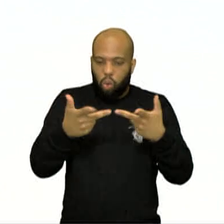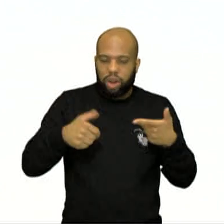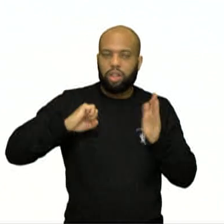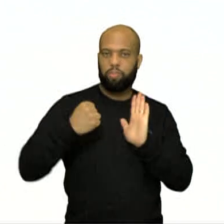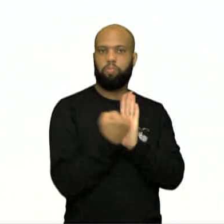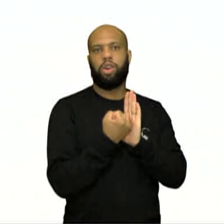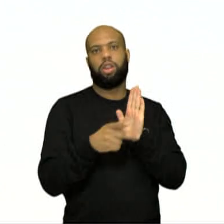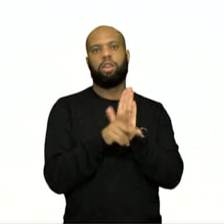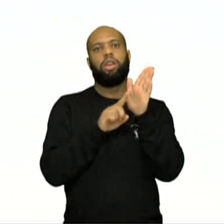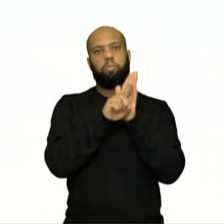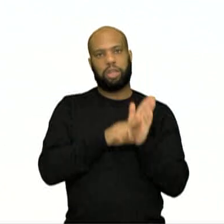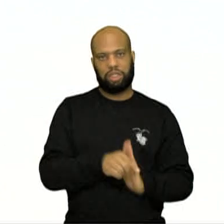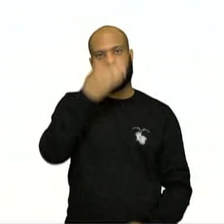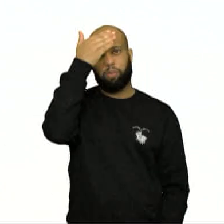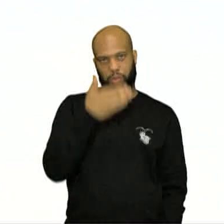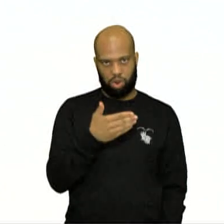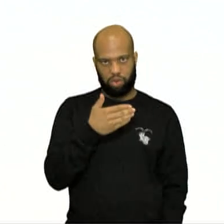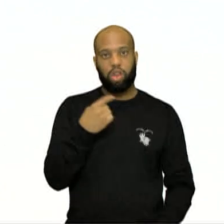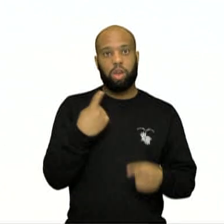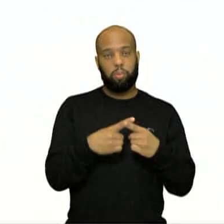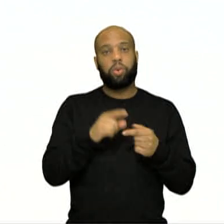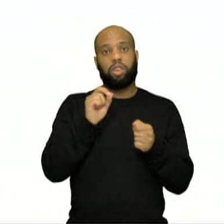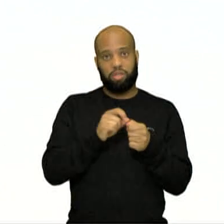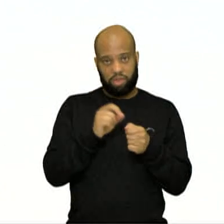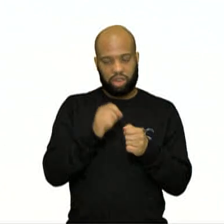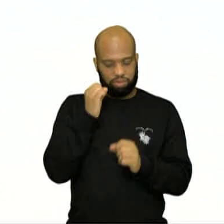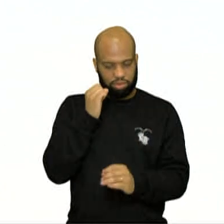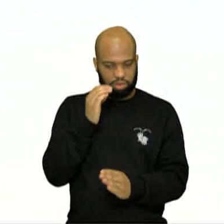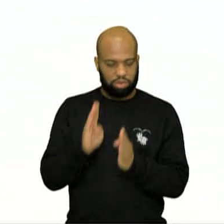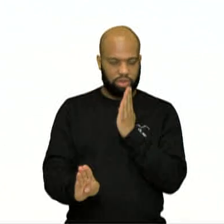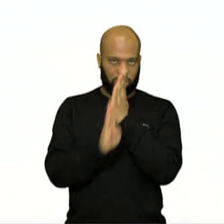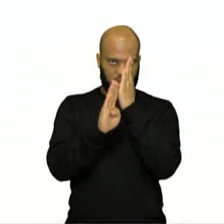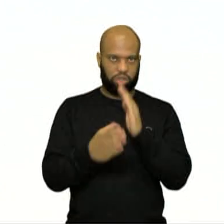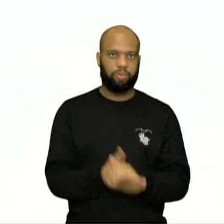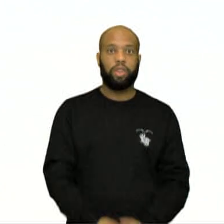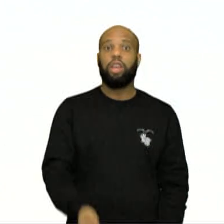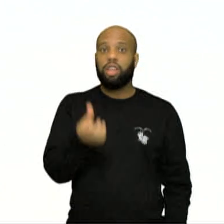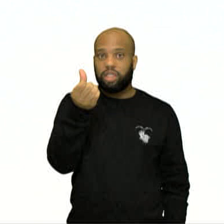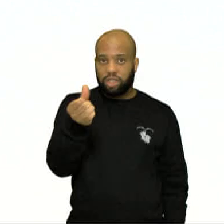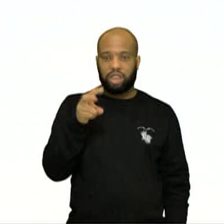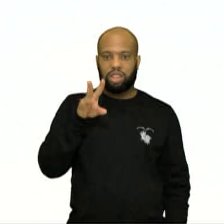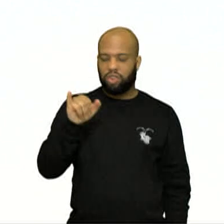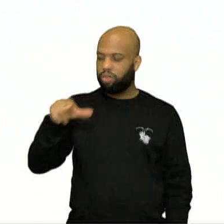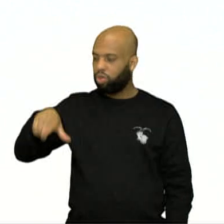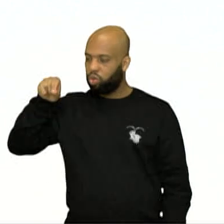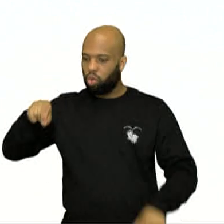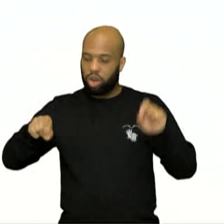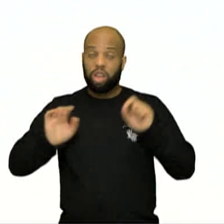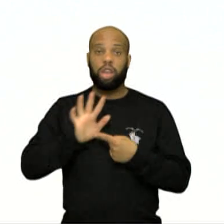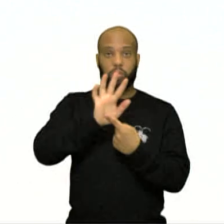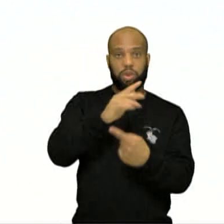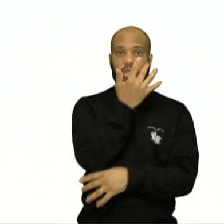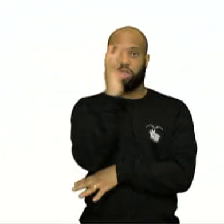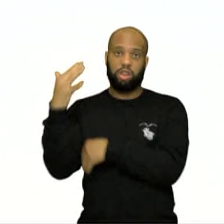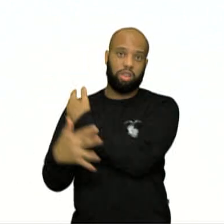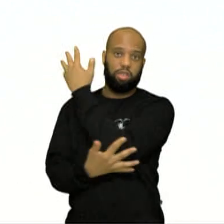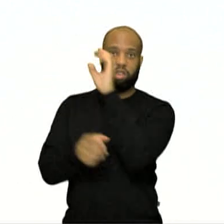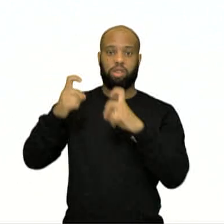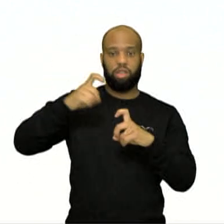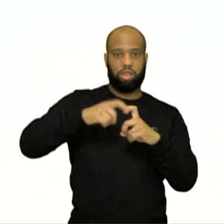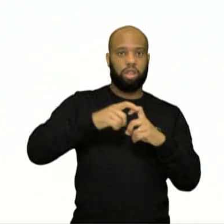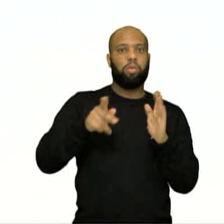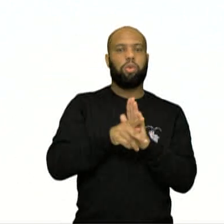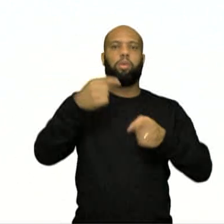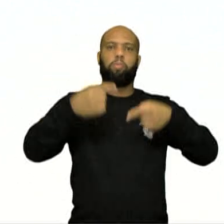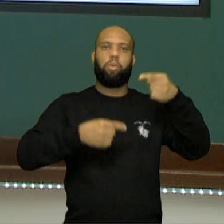por exames químicos e toxicológicos. E 6, destacar as plantas medicinais e os fitoterápicos na política